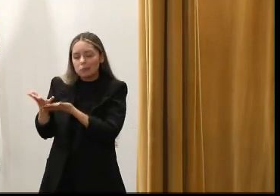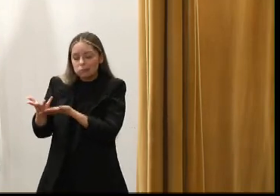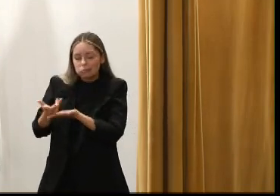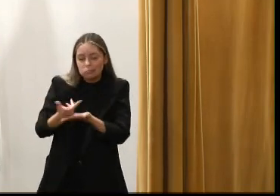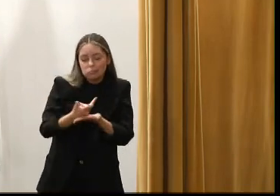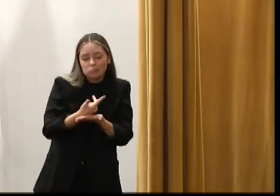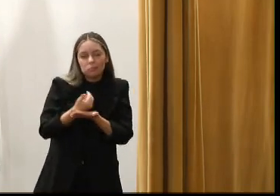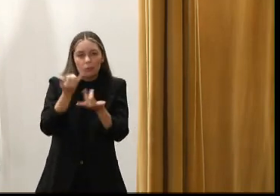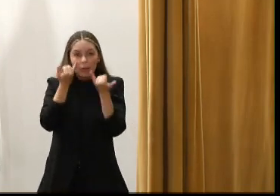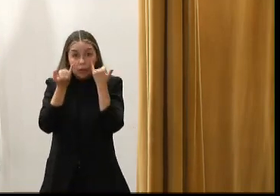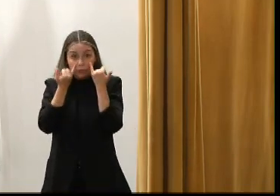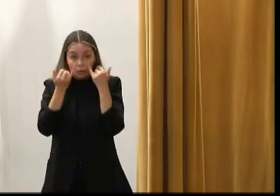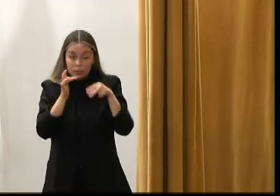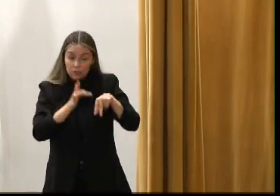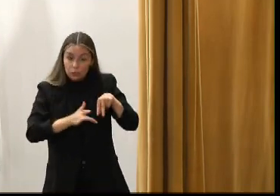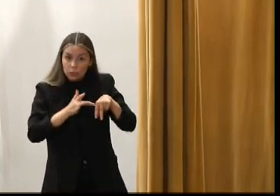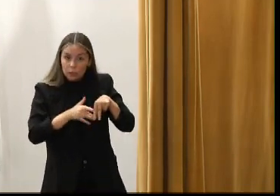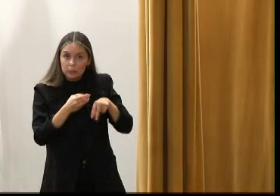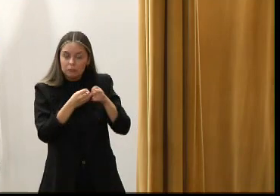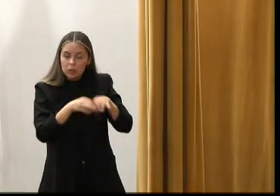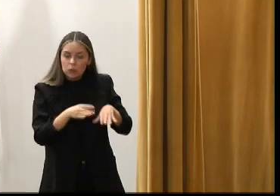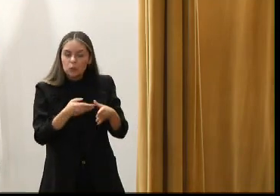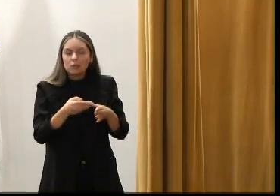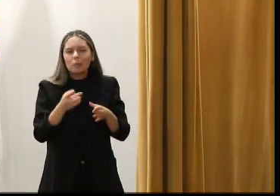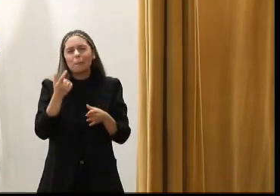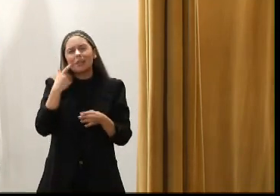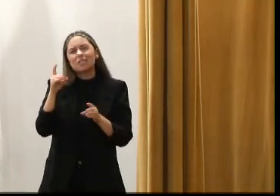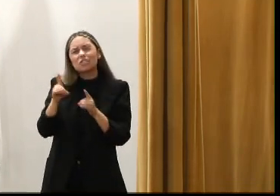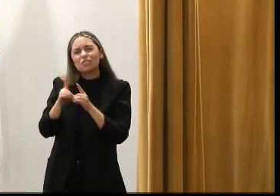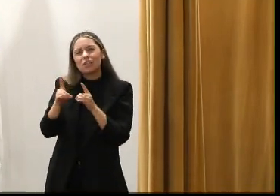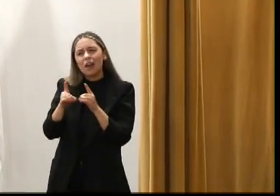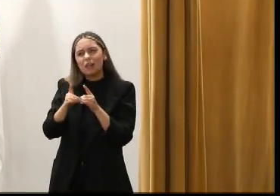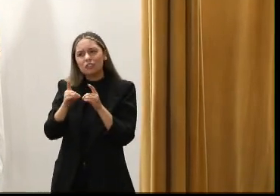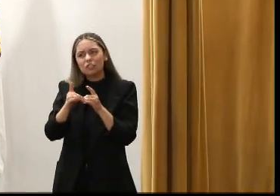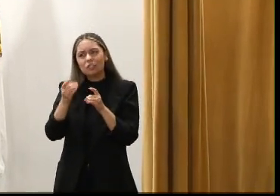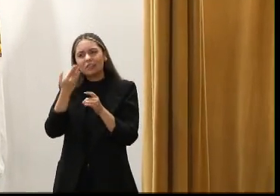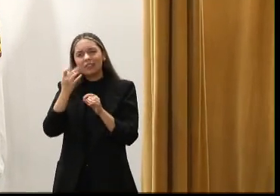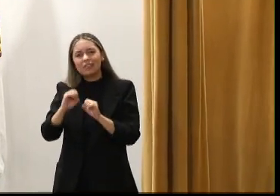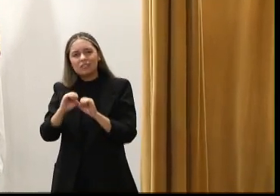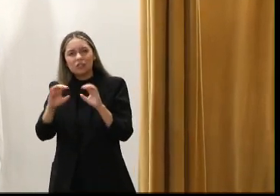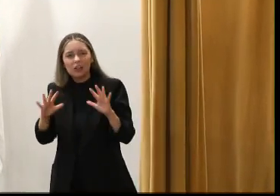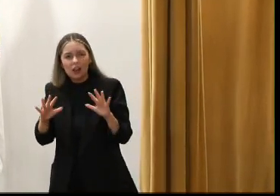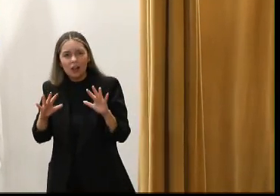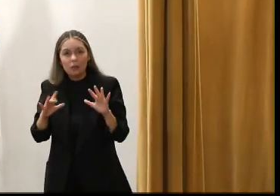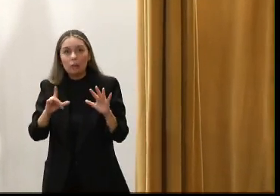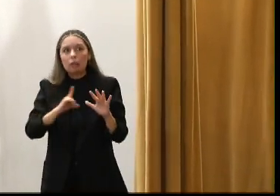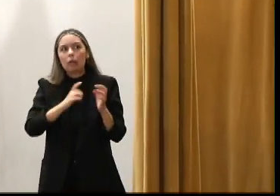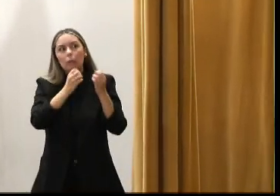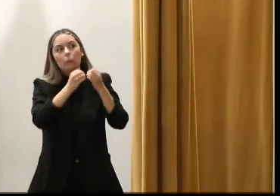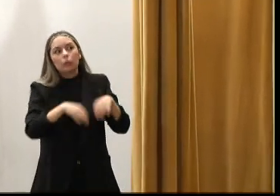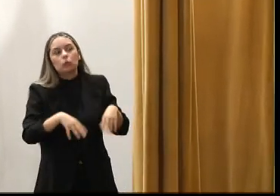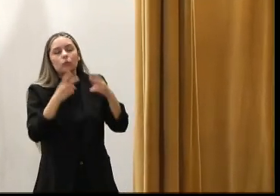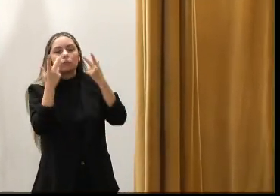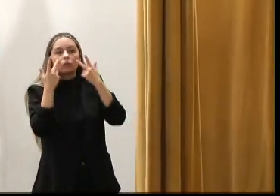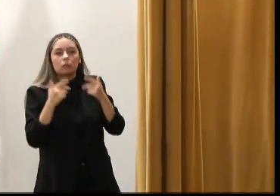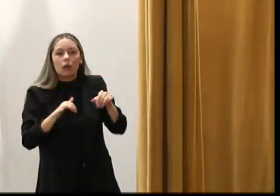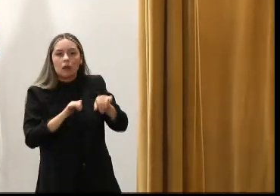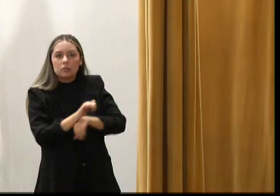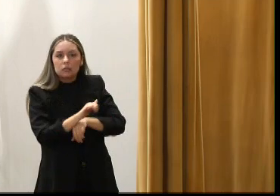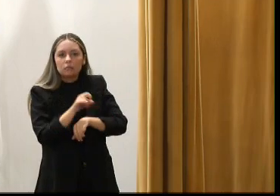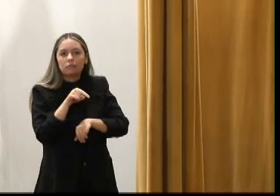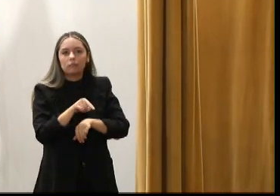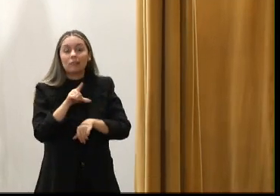as vulnerabilidades que poderiam ser didáticas para a compreensão. Desastres naturais têm uma